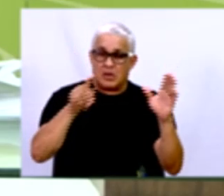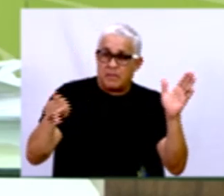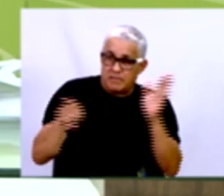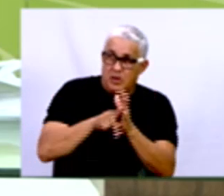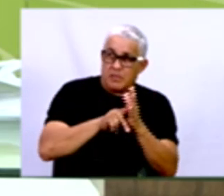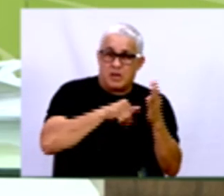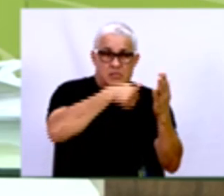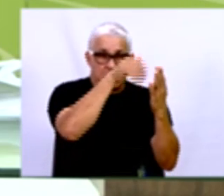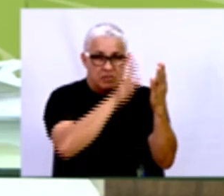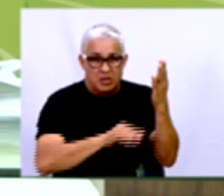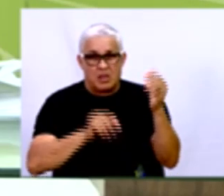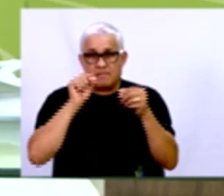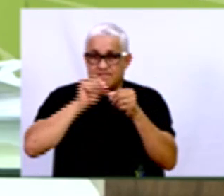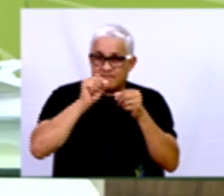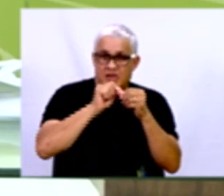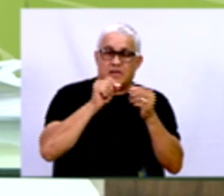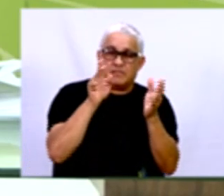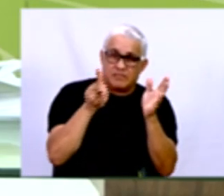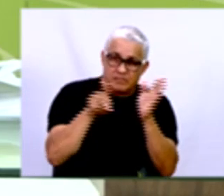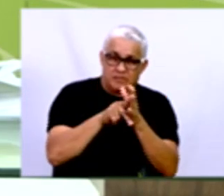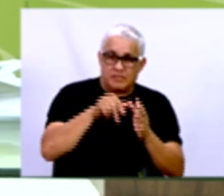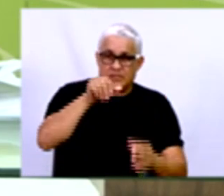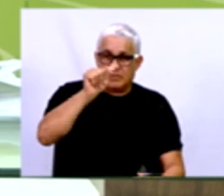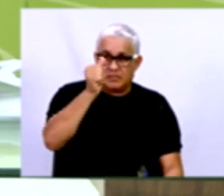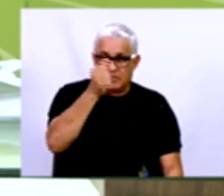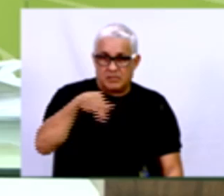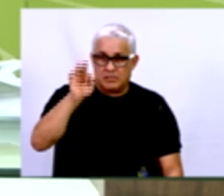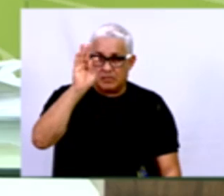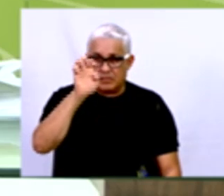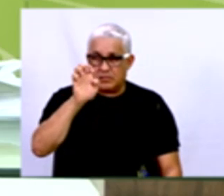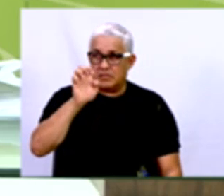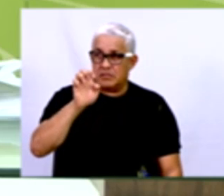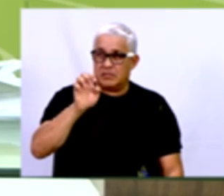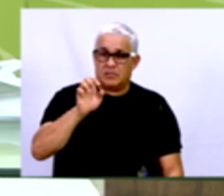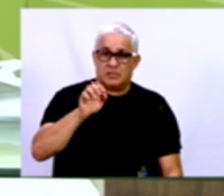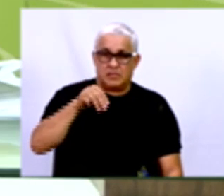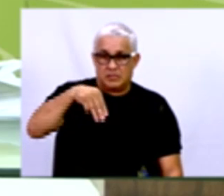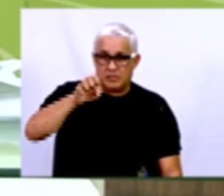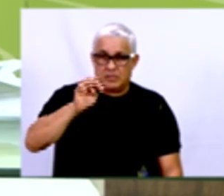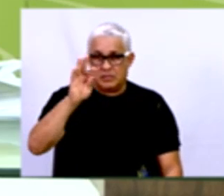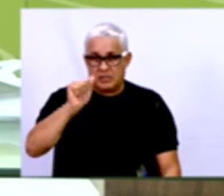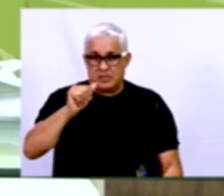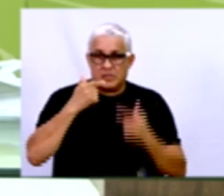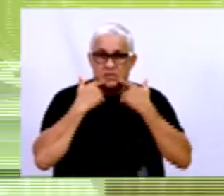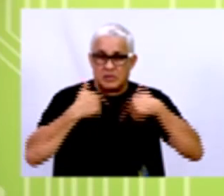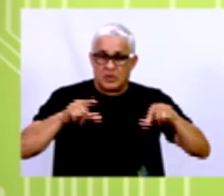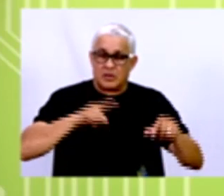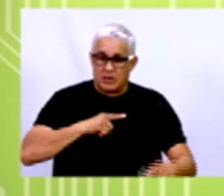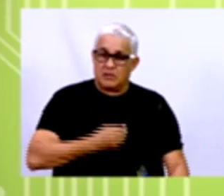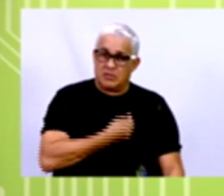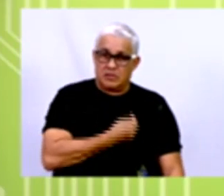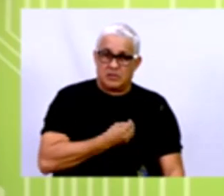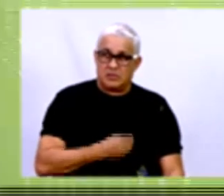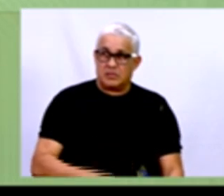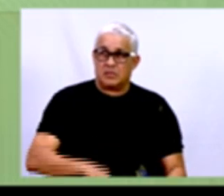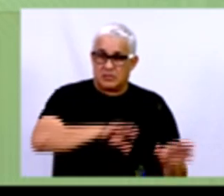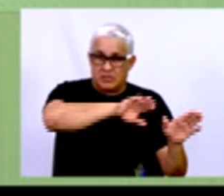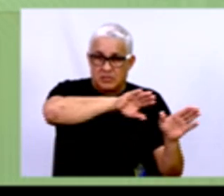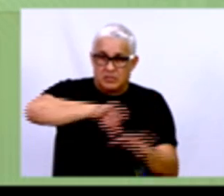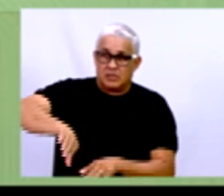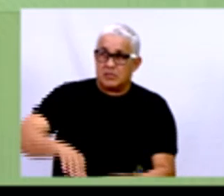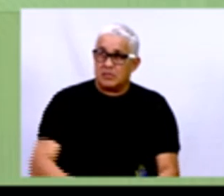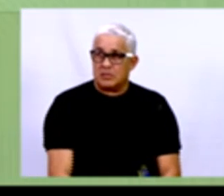o fazer artístico, então a metalinguagem está presente nessas ocasiões. Vejamos a próxima, então.